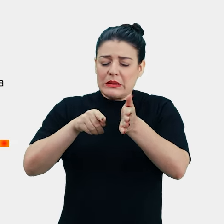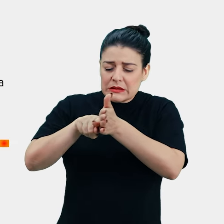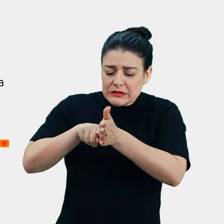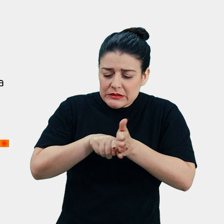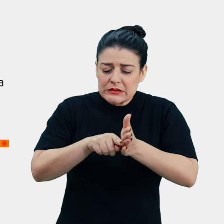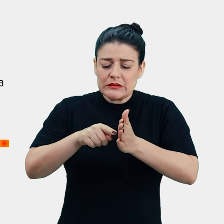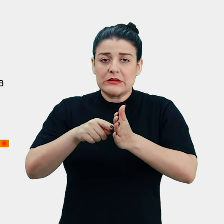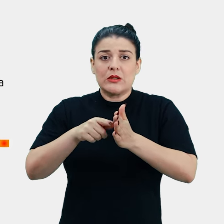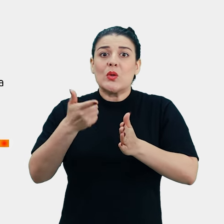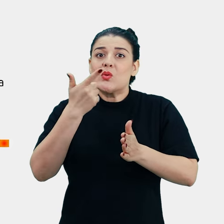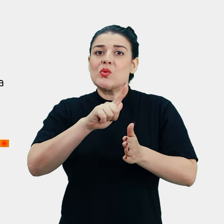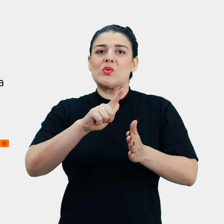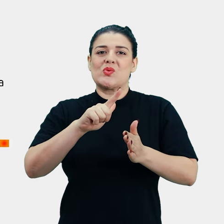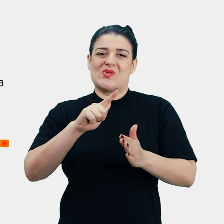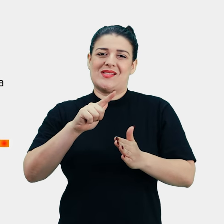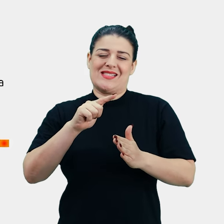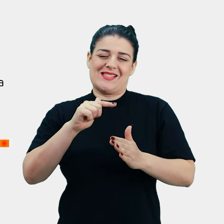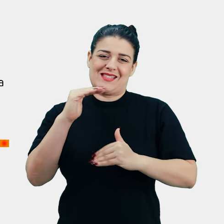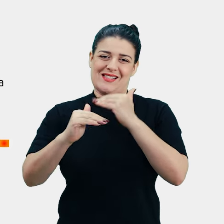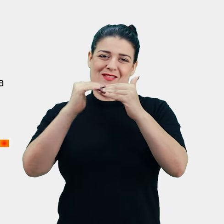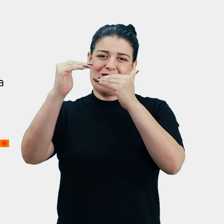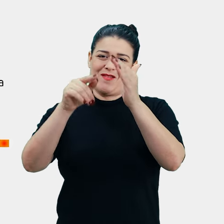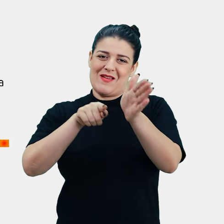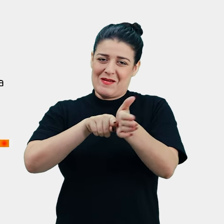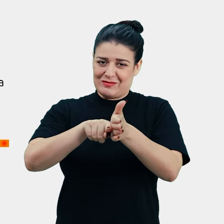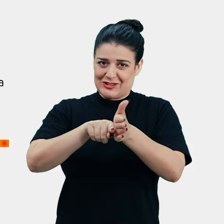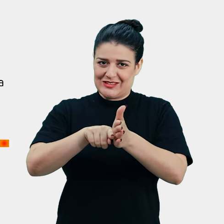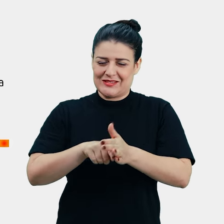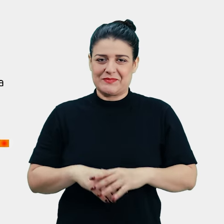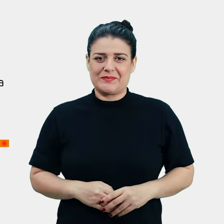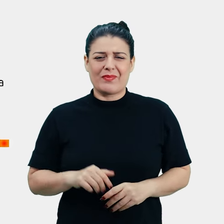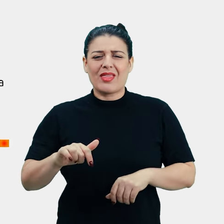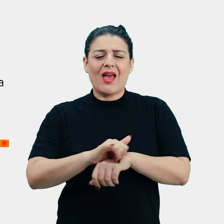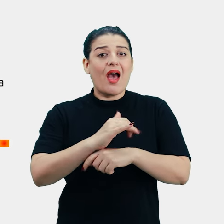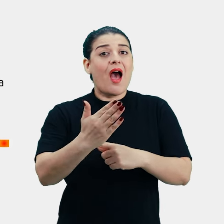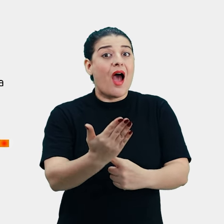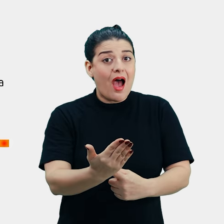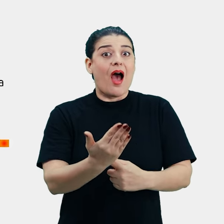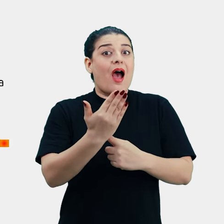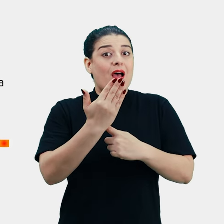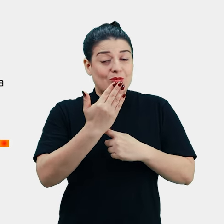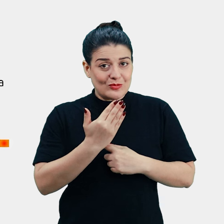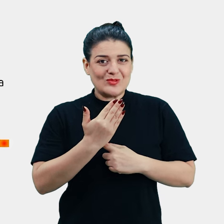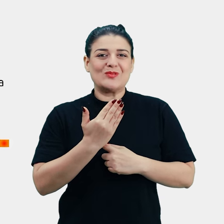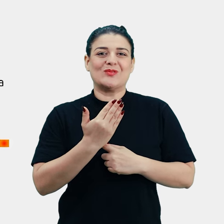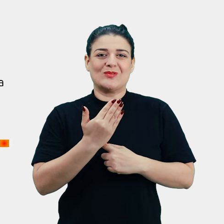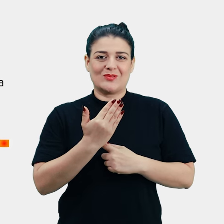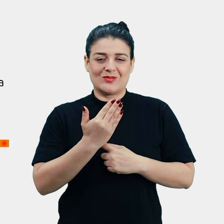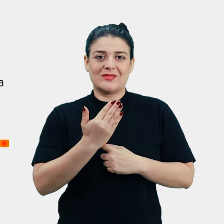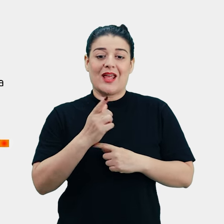tá? Para desenvolver esse tipo de pesquisa. Essas técnicas nos auxiliam, pessoal, a chegar